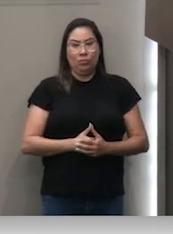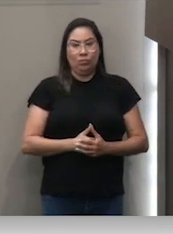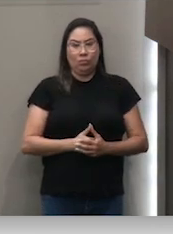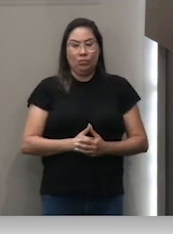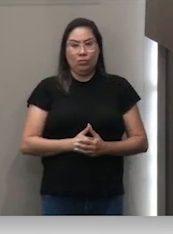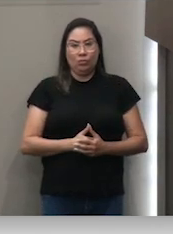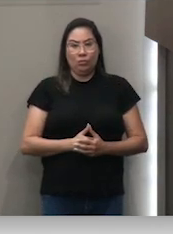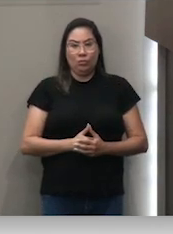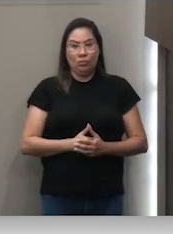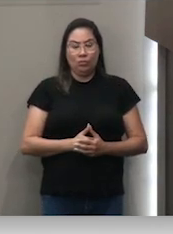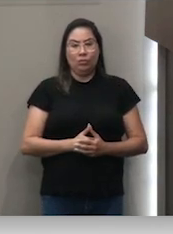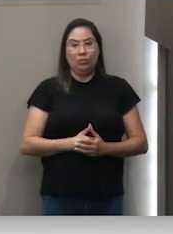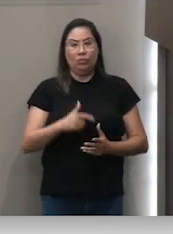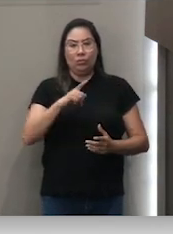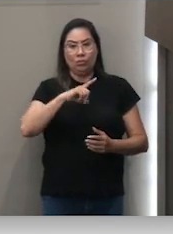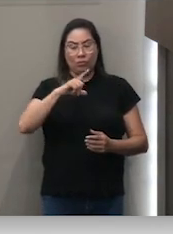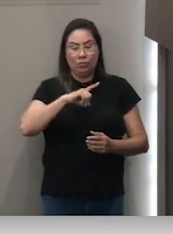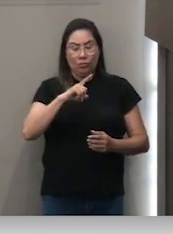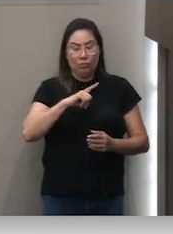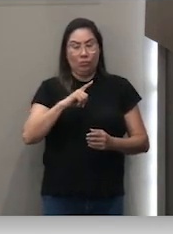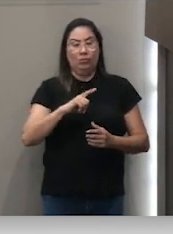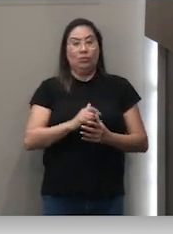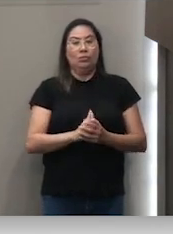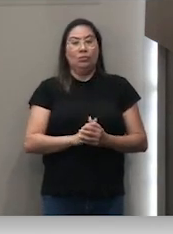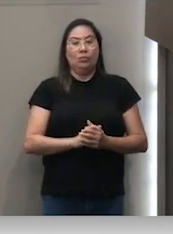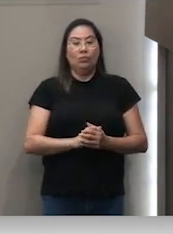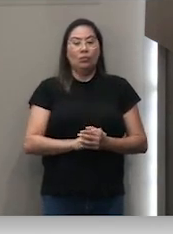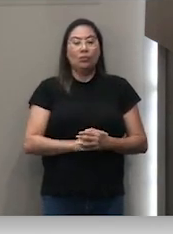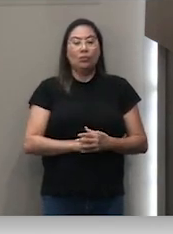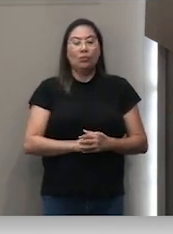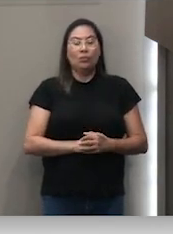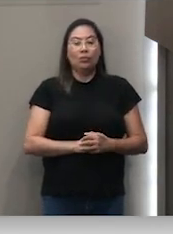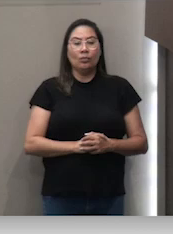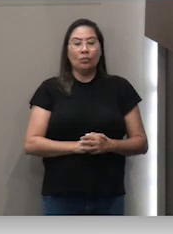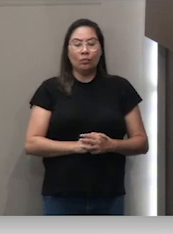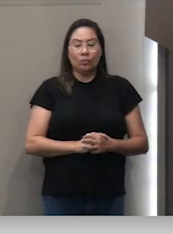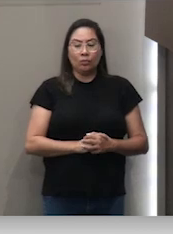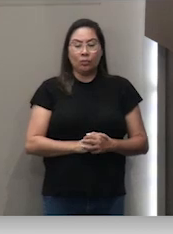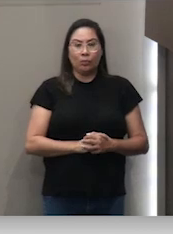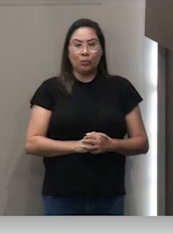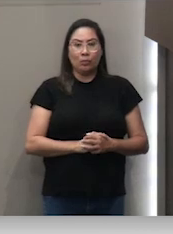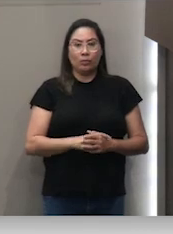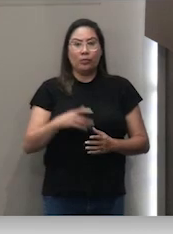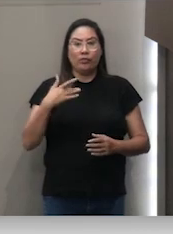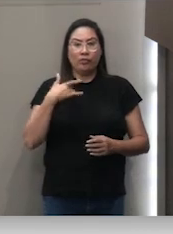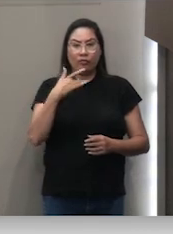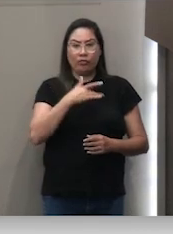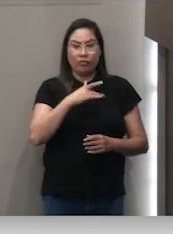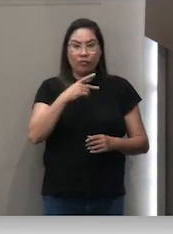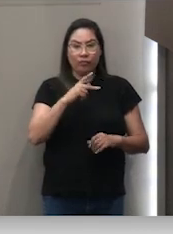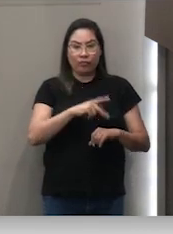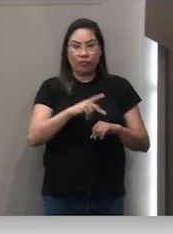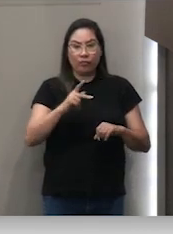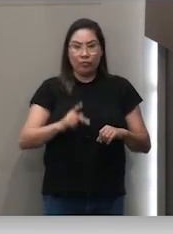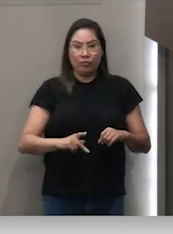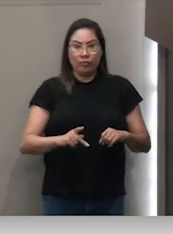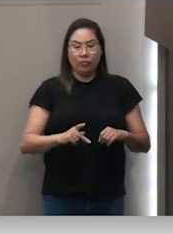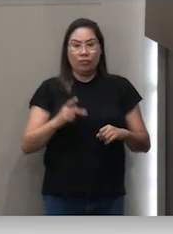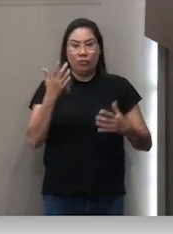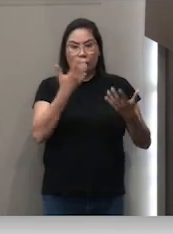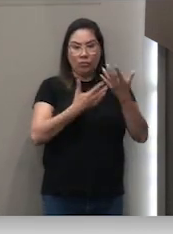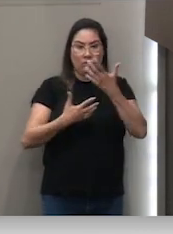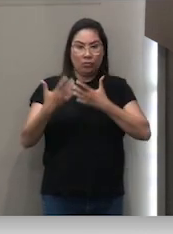legal. Pronto. Mais nada mais do que isso. O assalto legal, certo? A saúde de Passo Fundo há muito tempo está